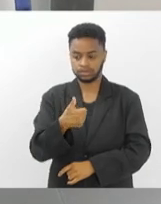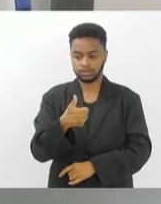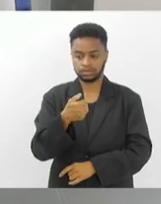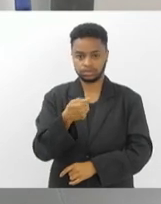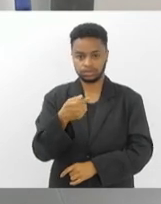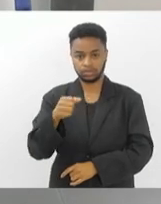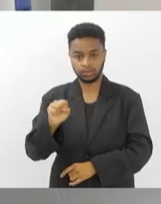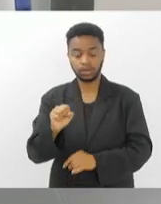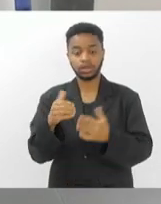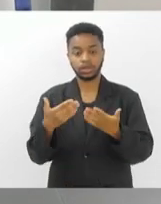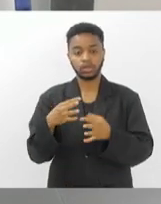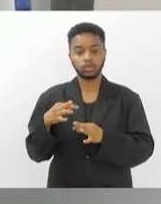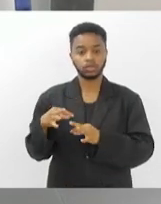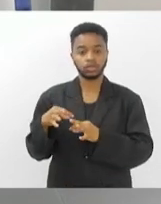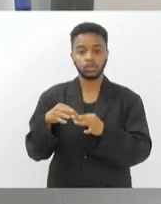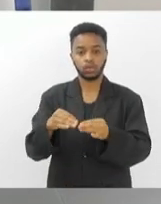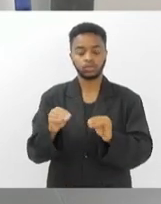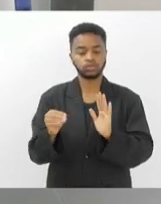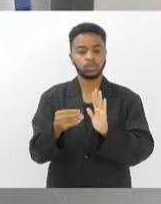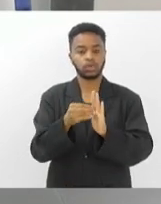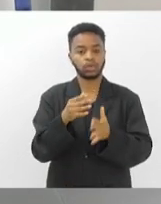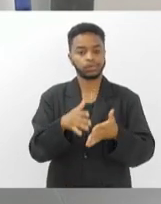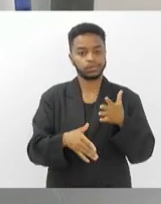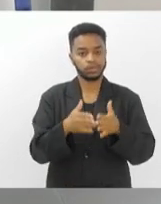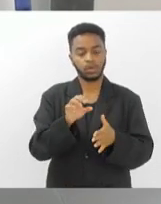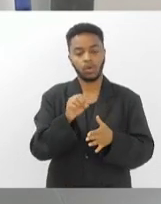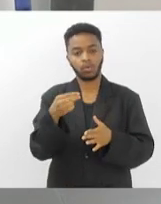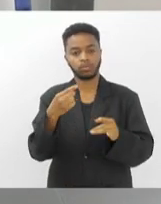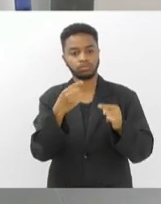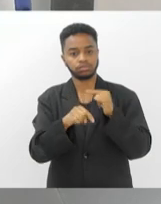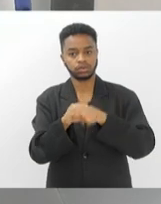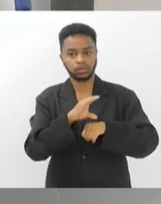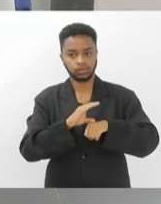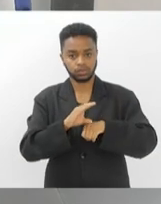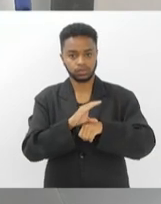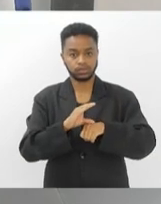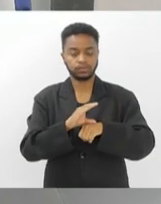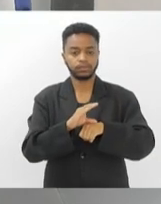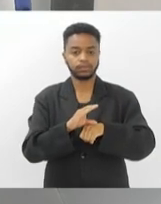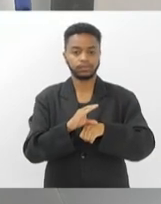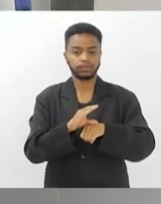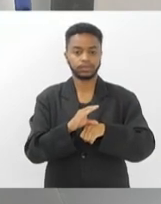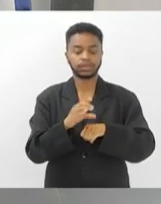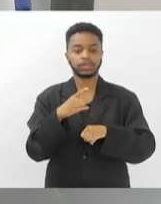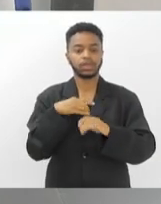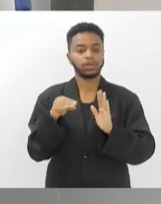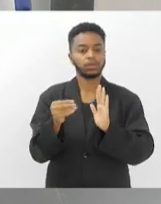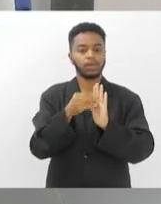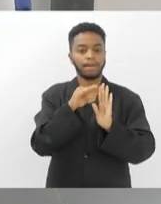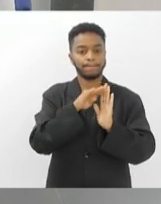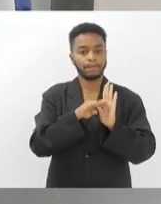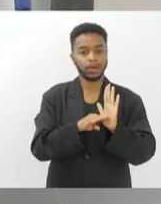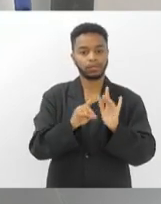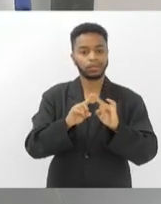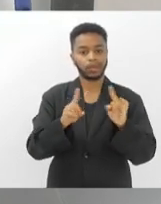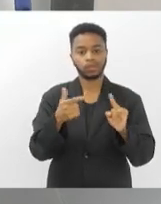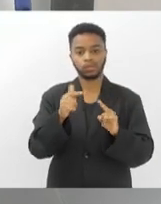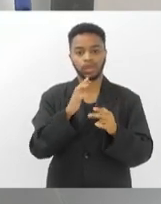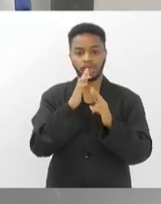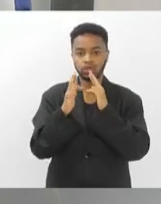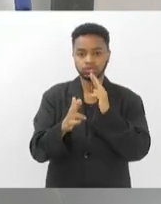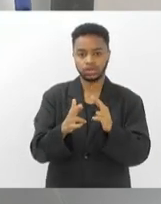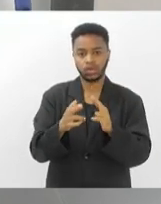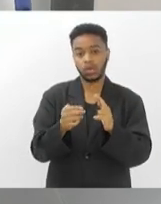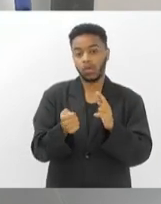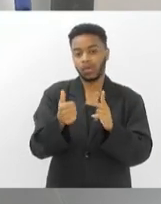pela prejudicabilidade, pela inconstitucionalidade, os que foram pautados e não tiveram resultados, ou seja, quase